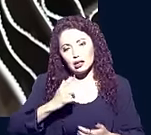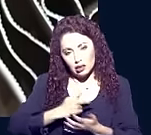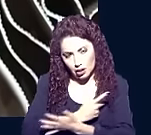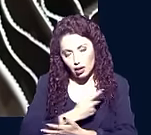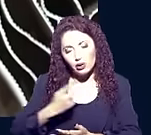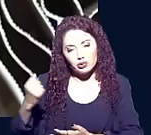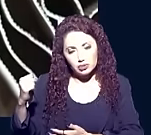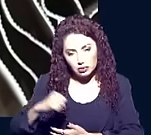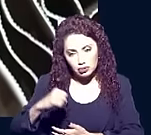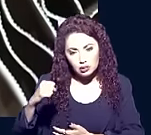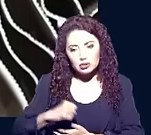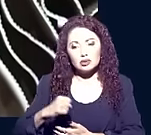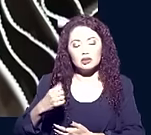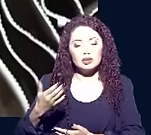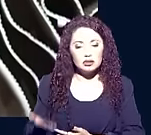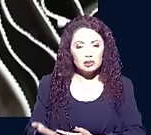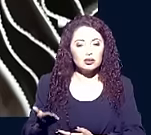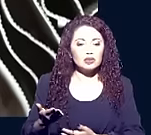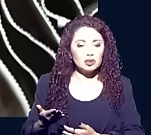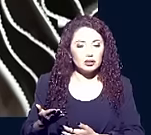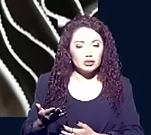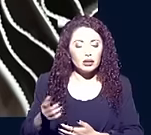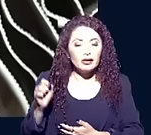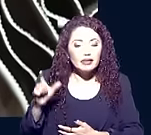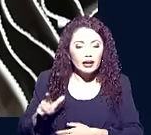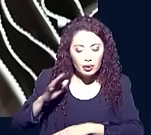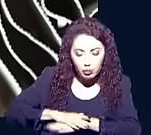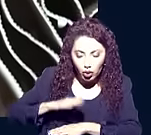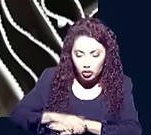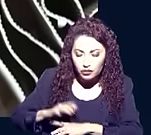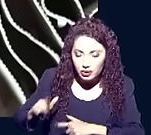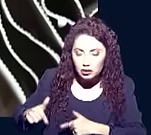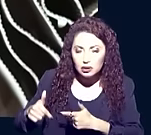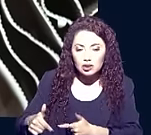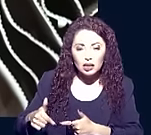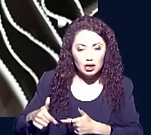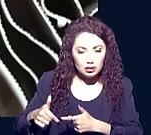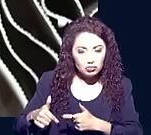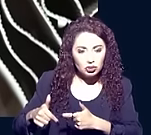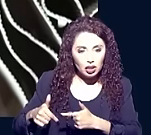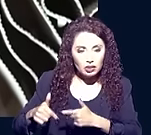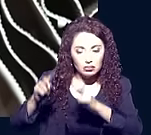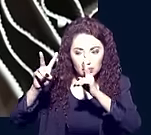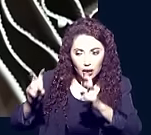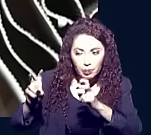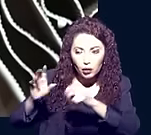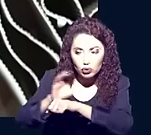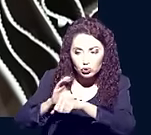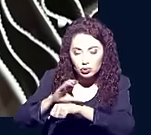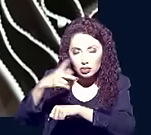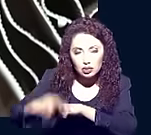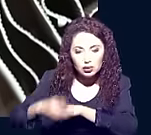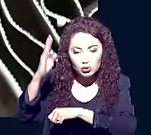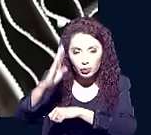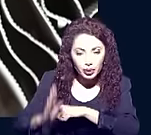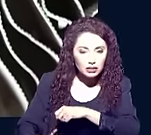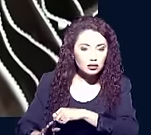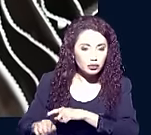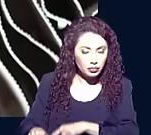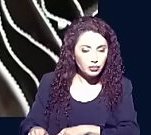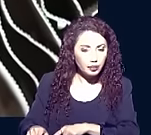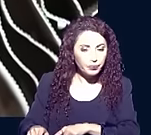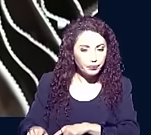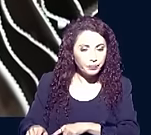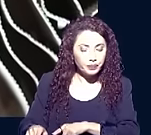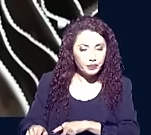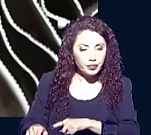formulação de quem pode fazer ação direta de de constitucionalidade no Brasil não pode não deve